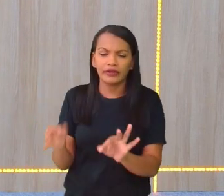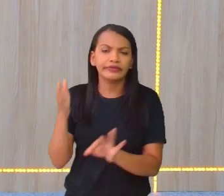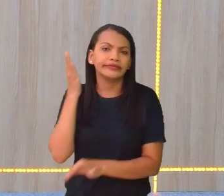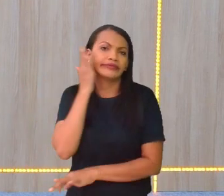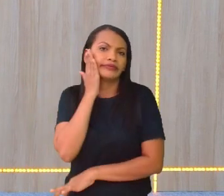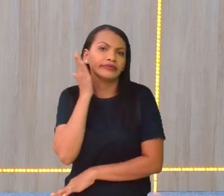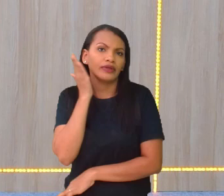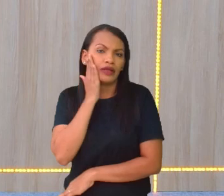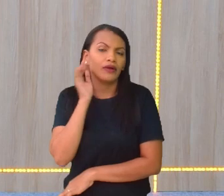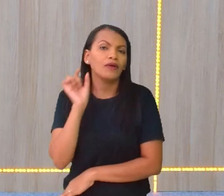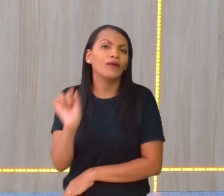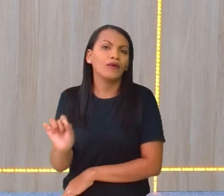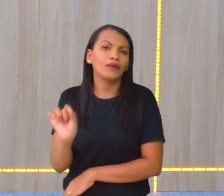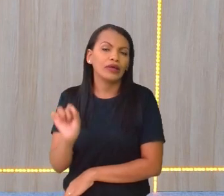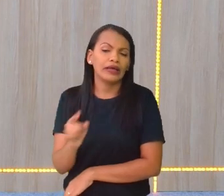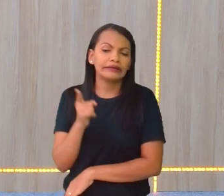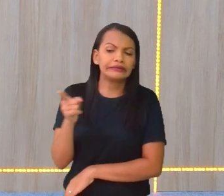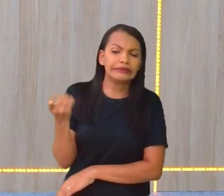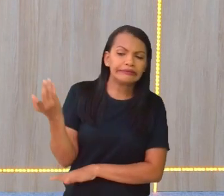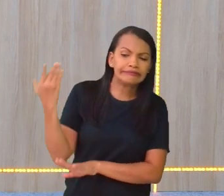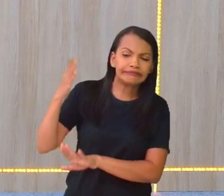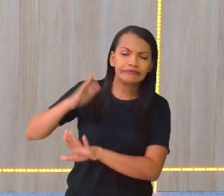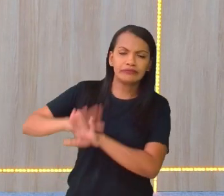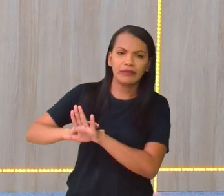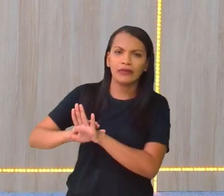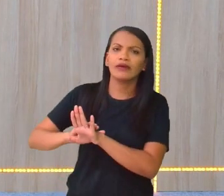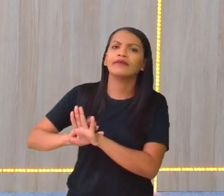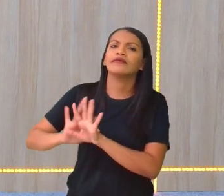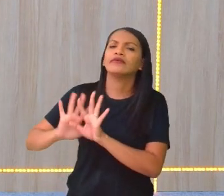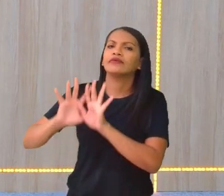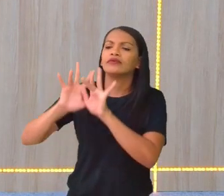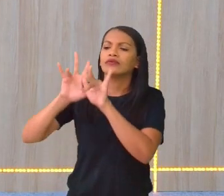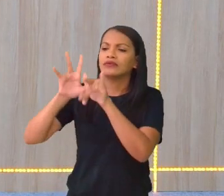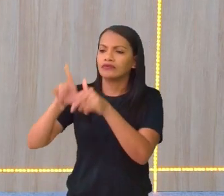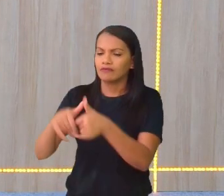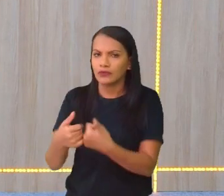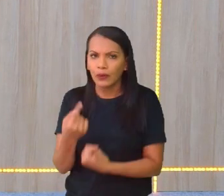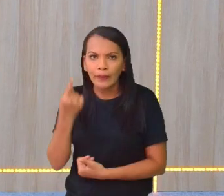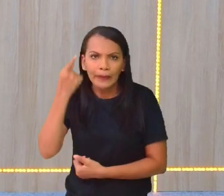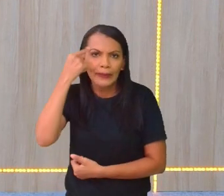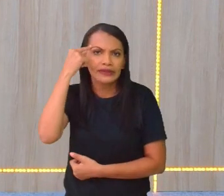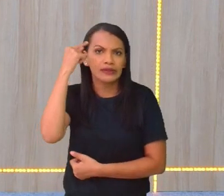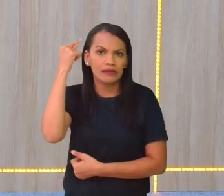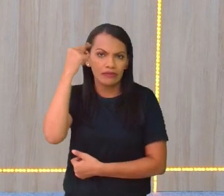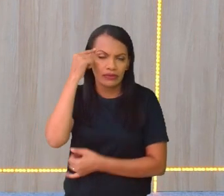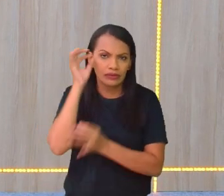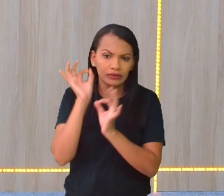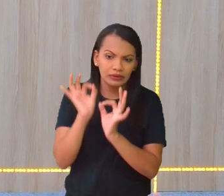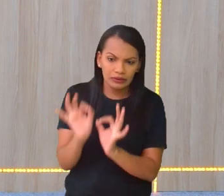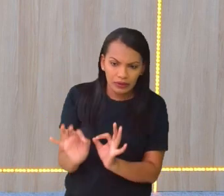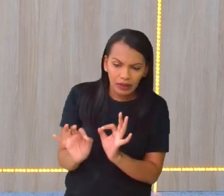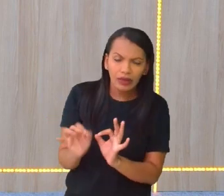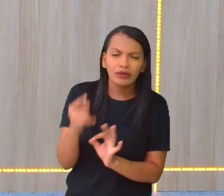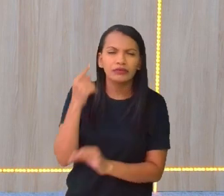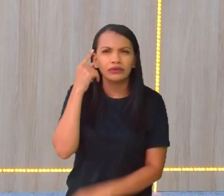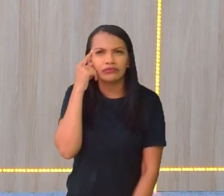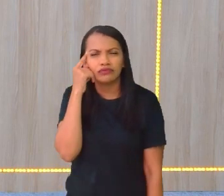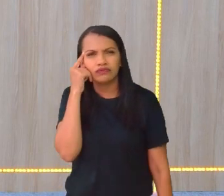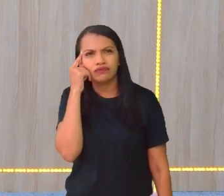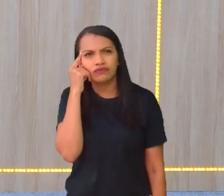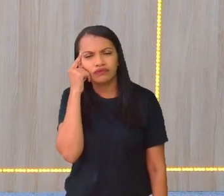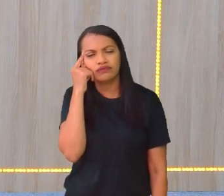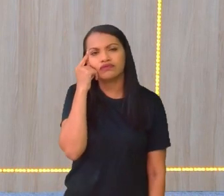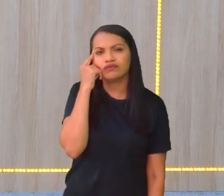Entender o que é que está por trás de todo aquele pensamento, não é? Aquela linha de